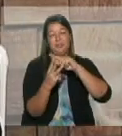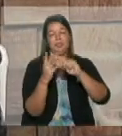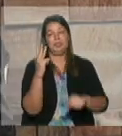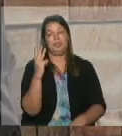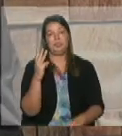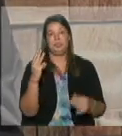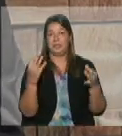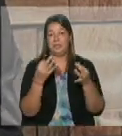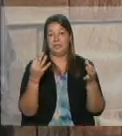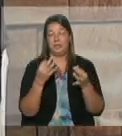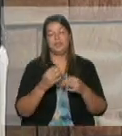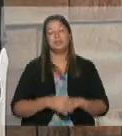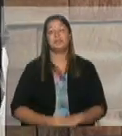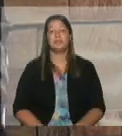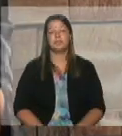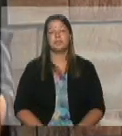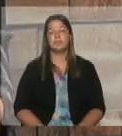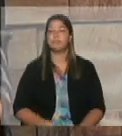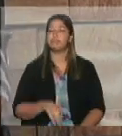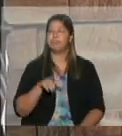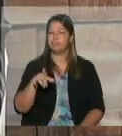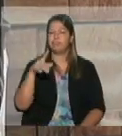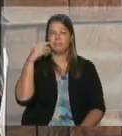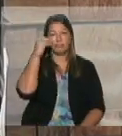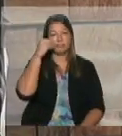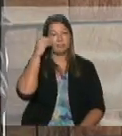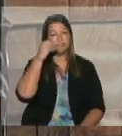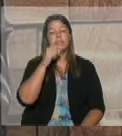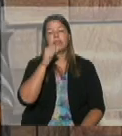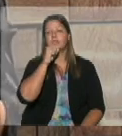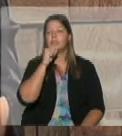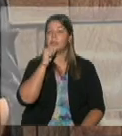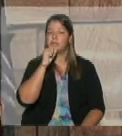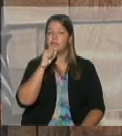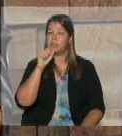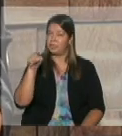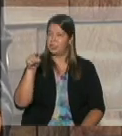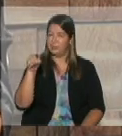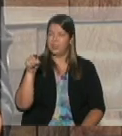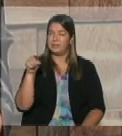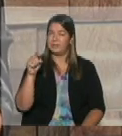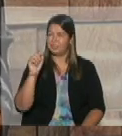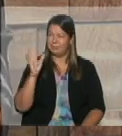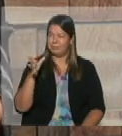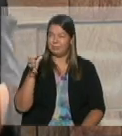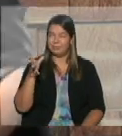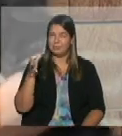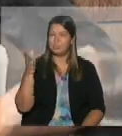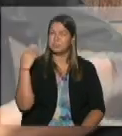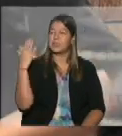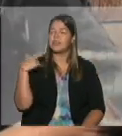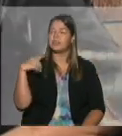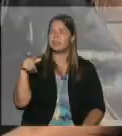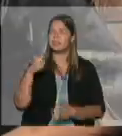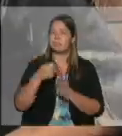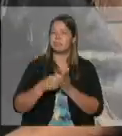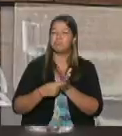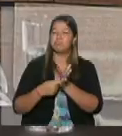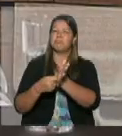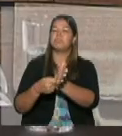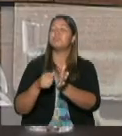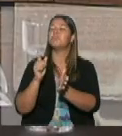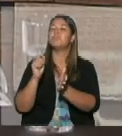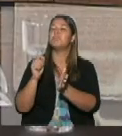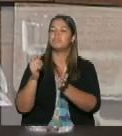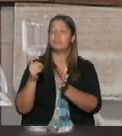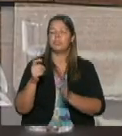ajudou nesse caminho, digamos assim, né? Você teve uma experiência com ela quando você começou a escrever e deu um texto para ela ler? Não foi isso? Foi